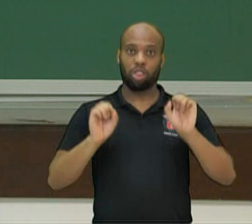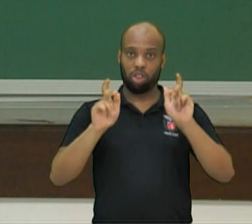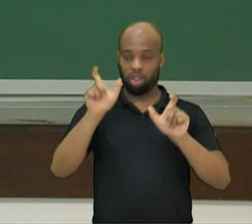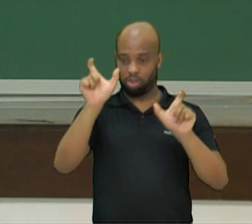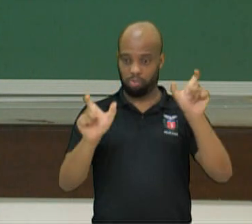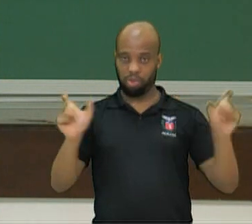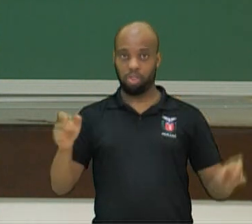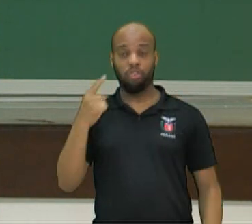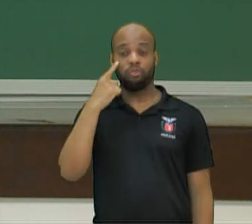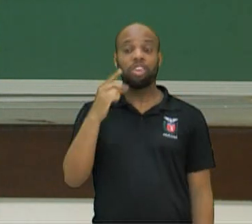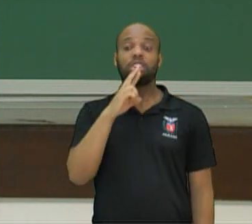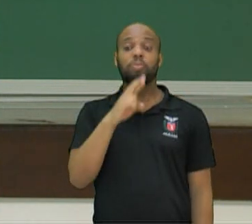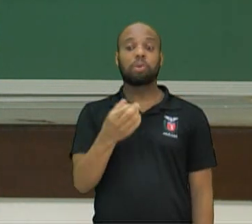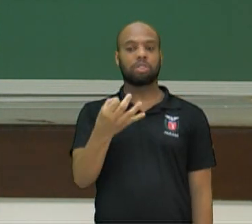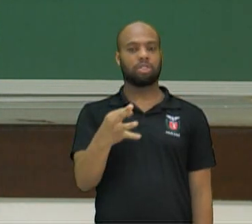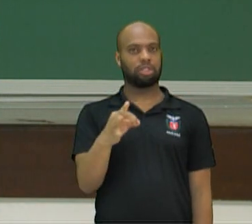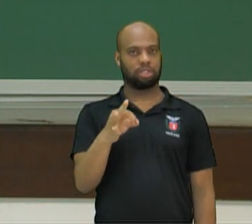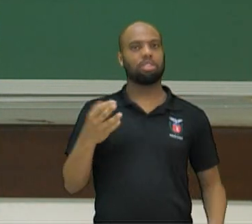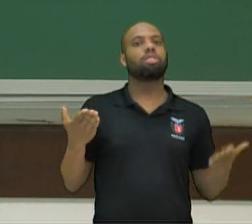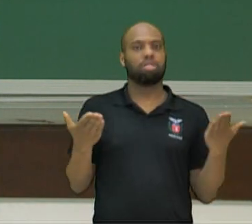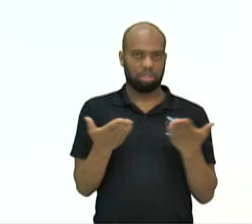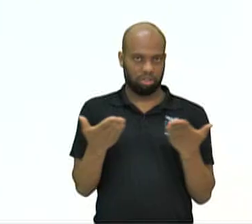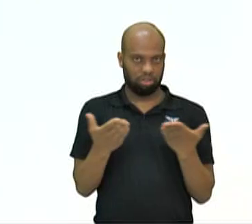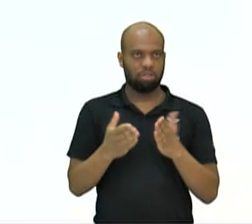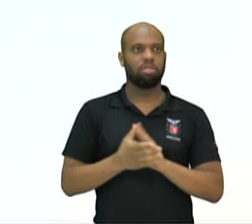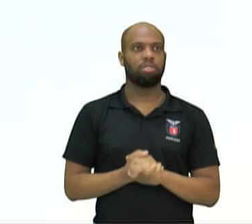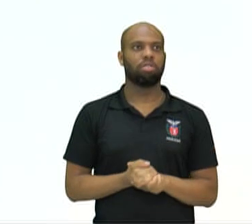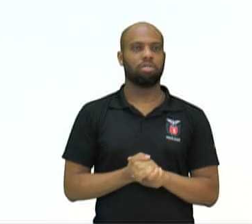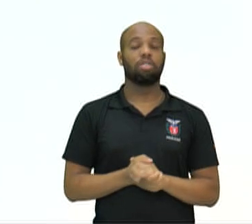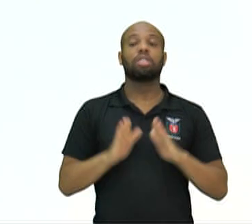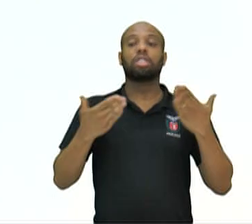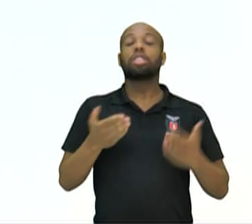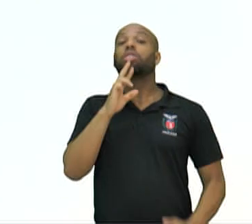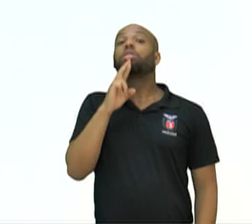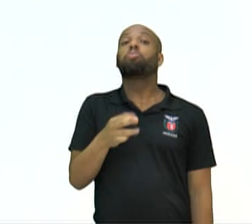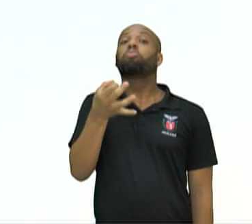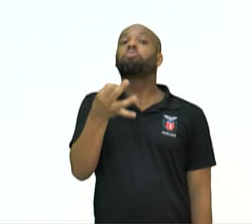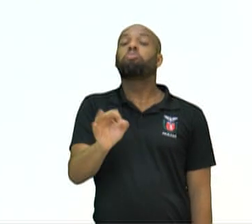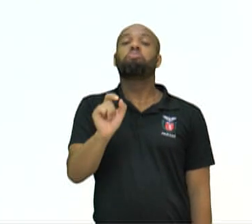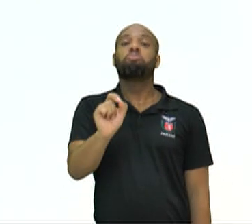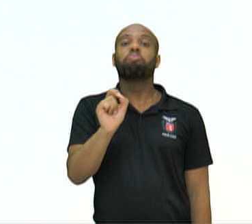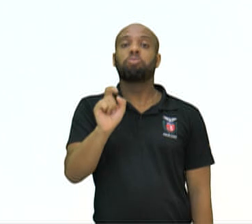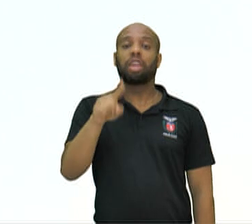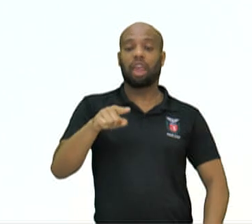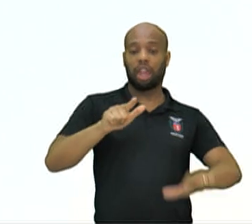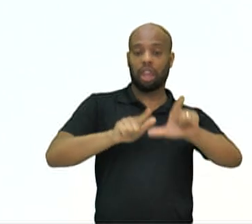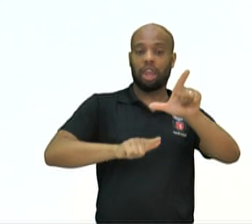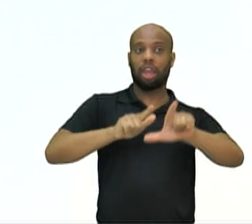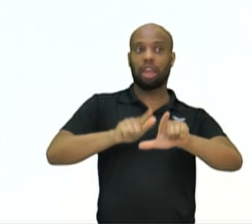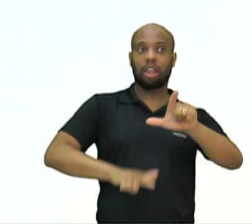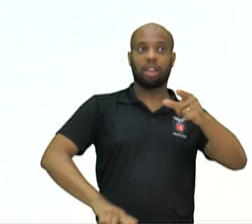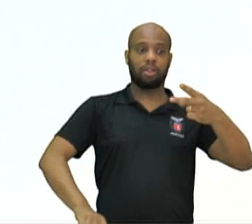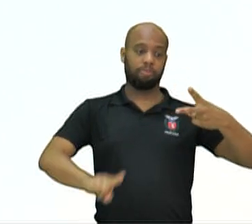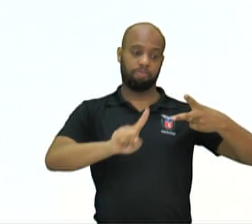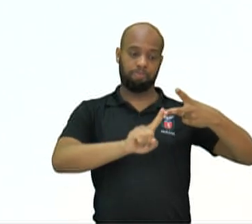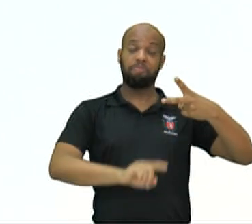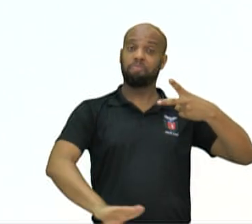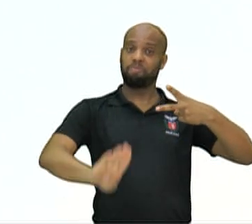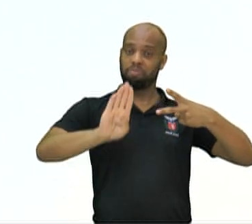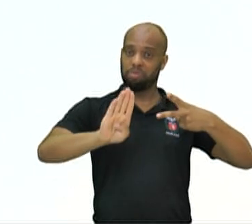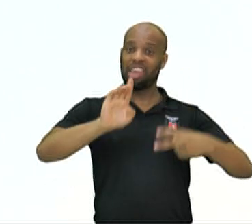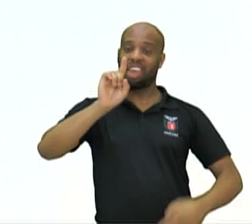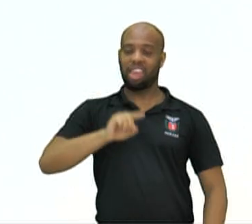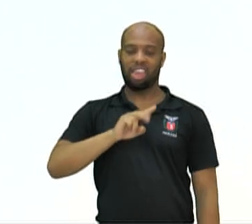Ok? Vamos conferir? A resposta correta é a letra B,